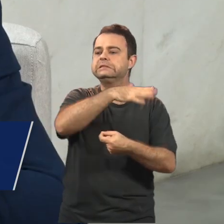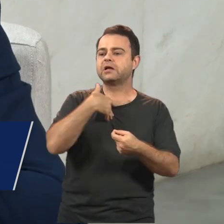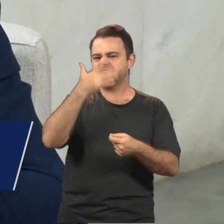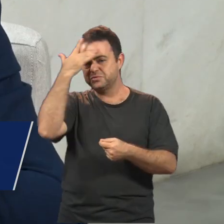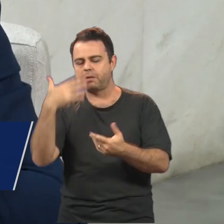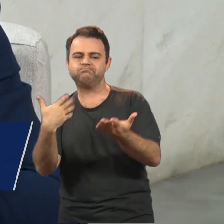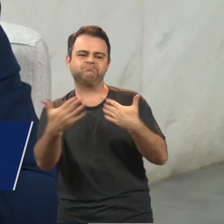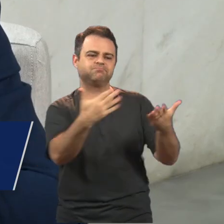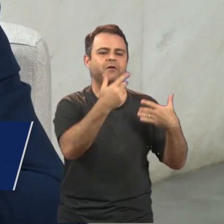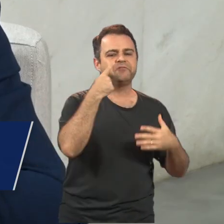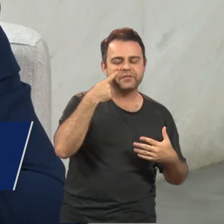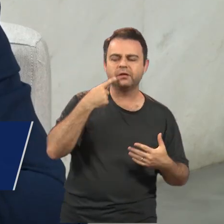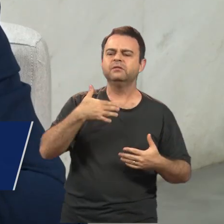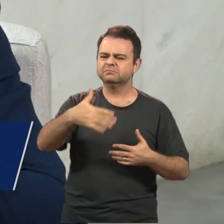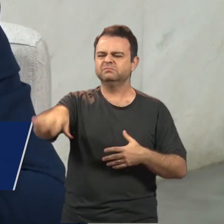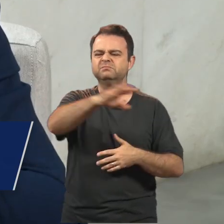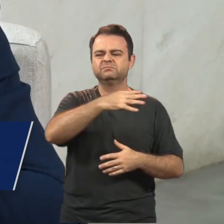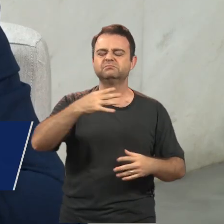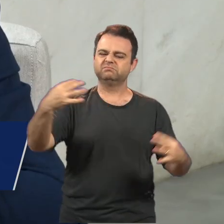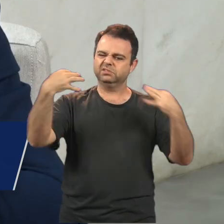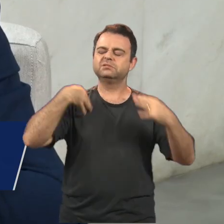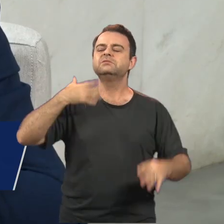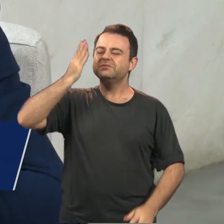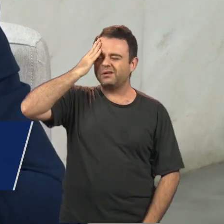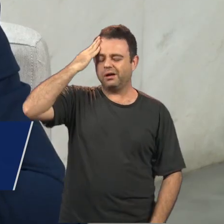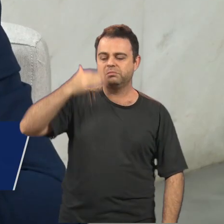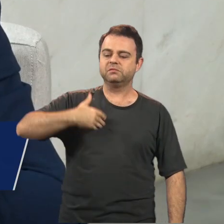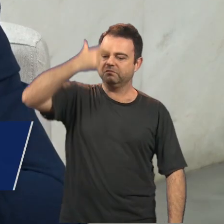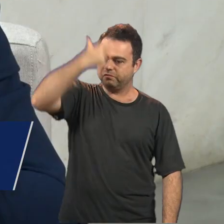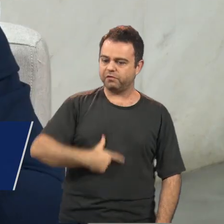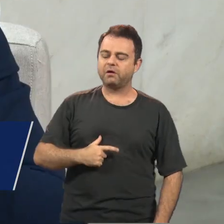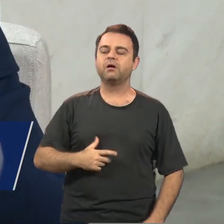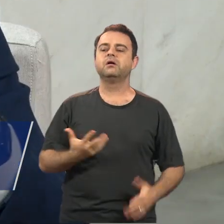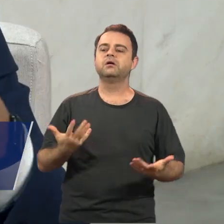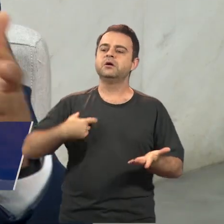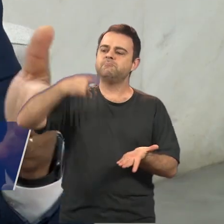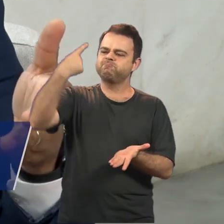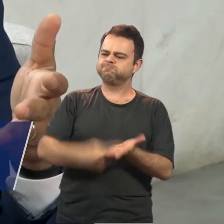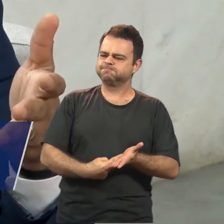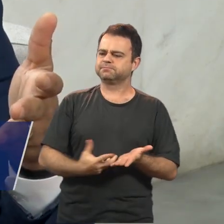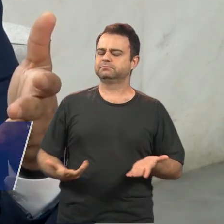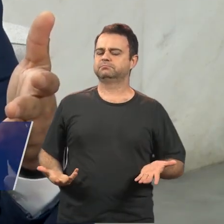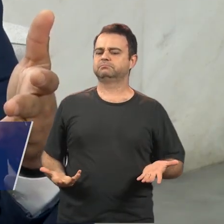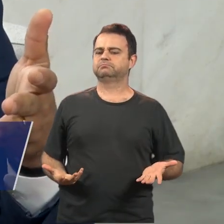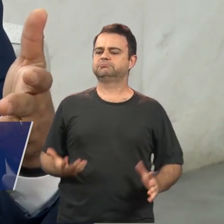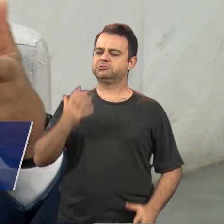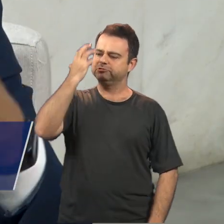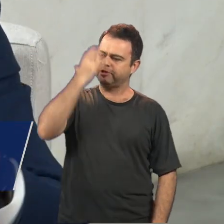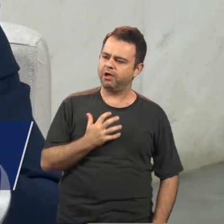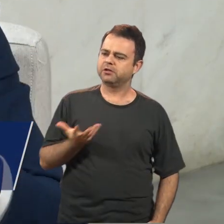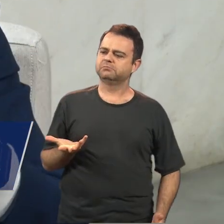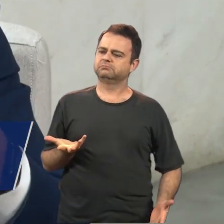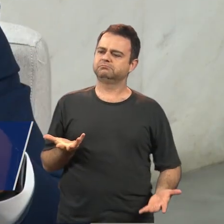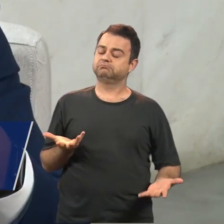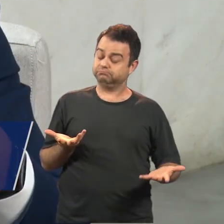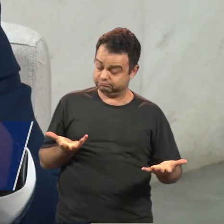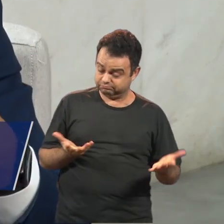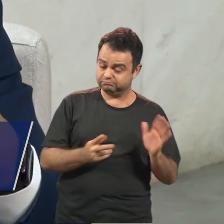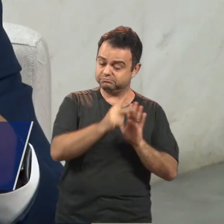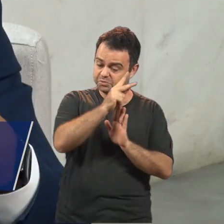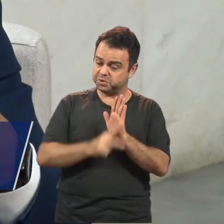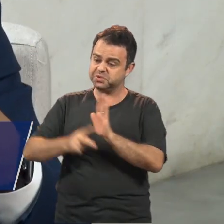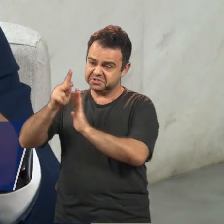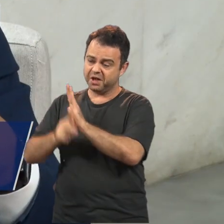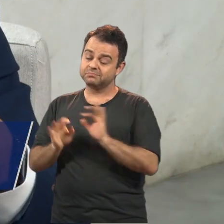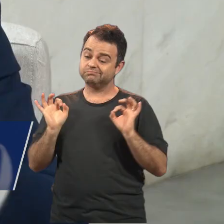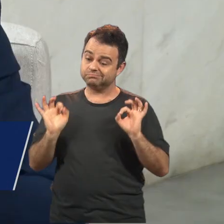esperar comprometimento, podem esperar da gente projetos sérios. Elas vão perceber que eu sou um vereador que procuro